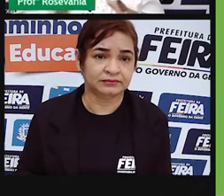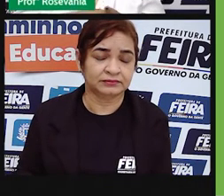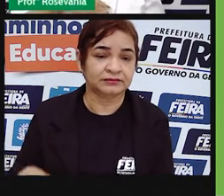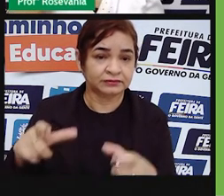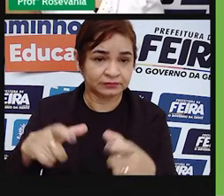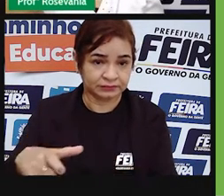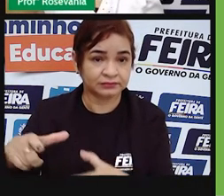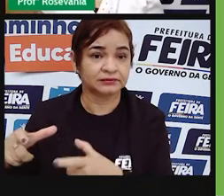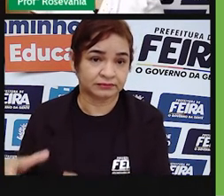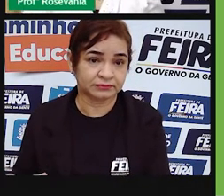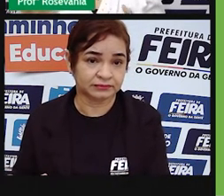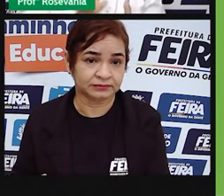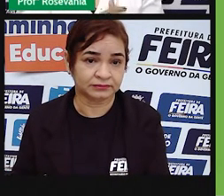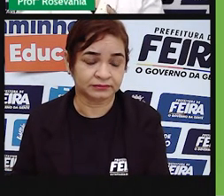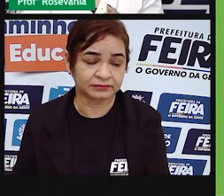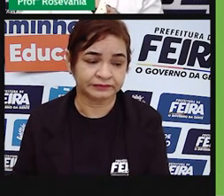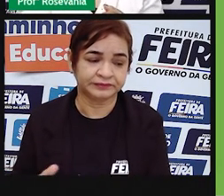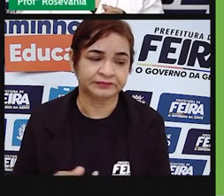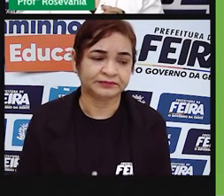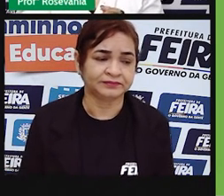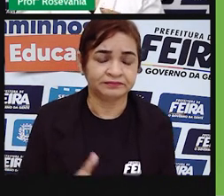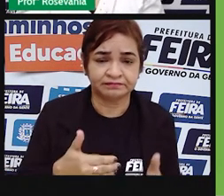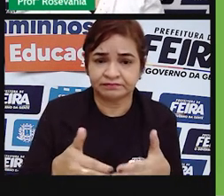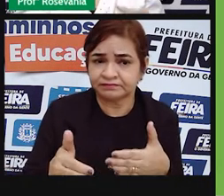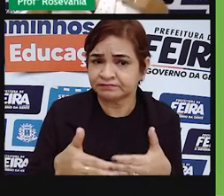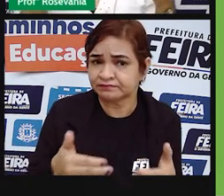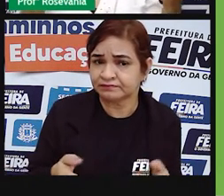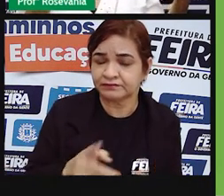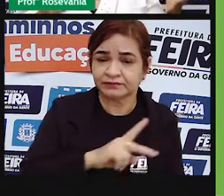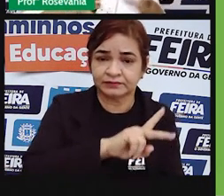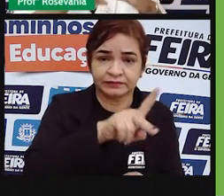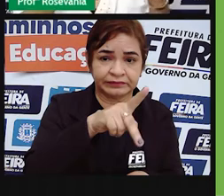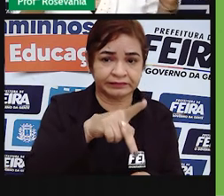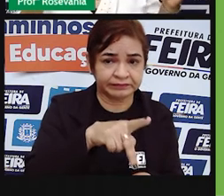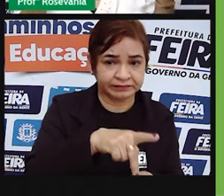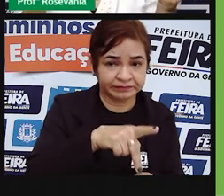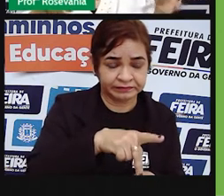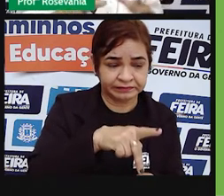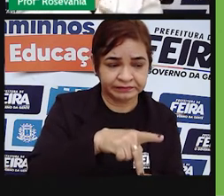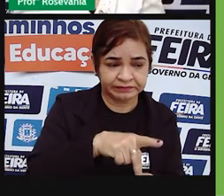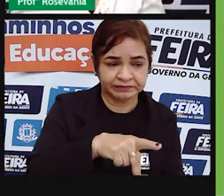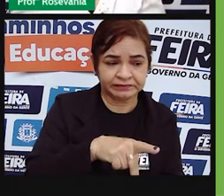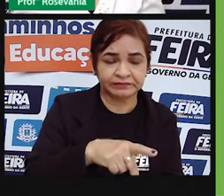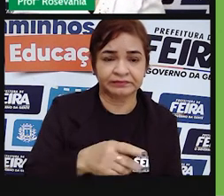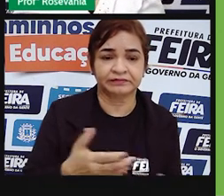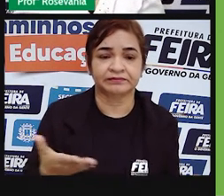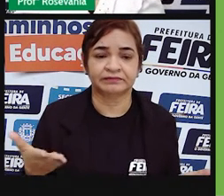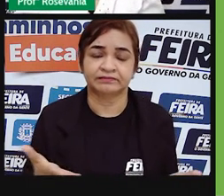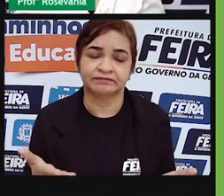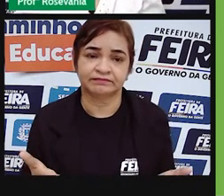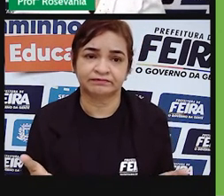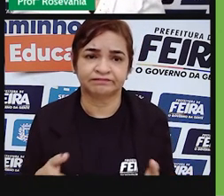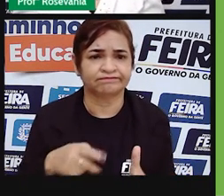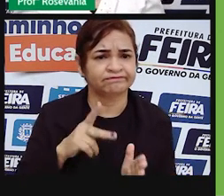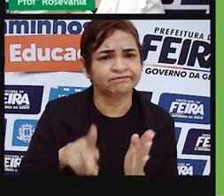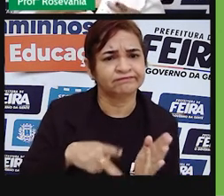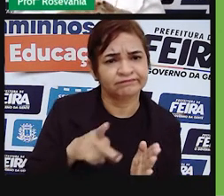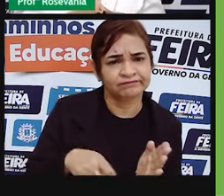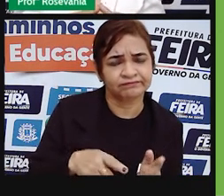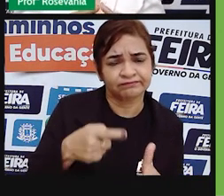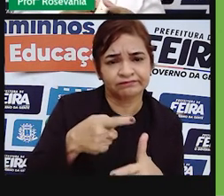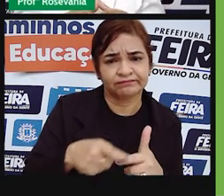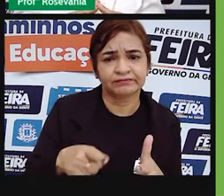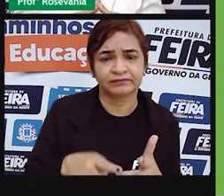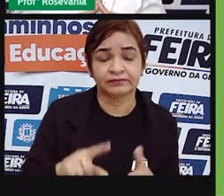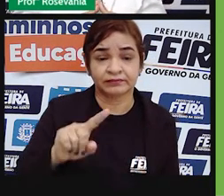que se exilar, acaba tendo que ir para qualquer outro país aí para se ver livre desse momento, dessas perseguições políticas.